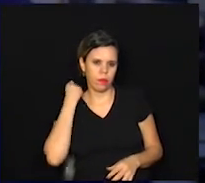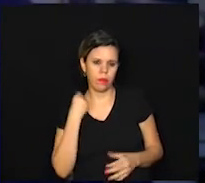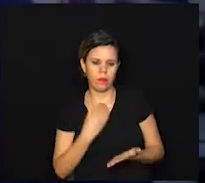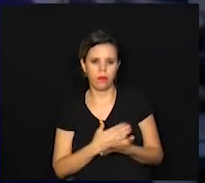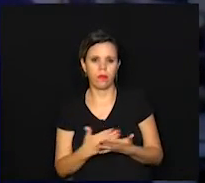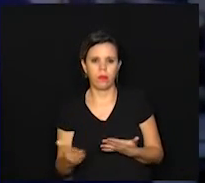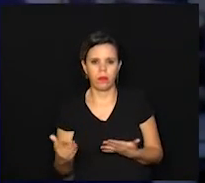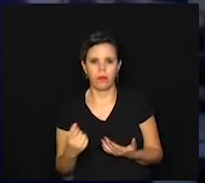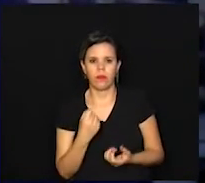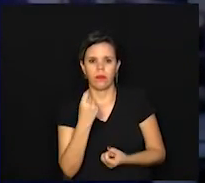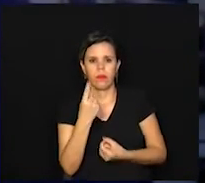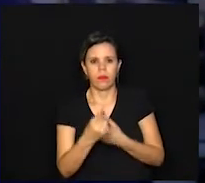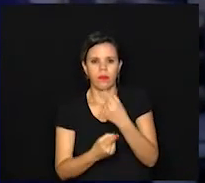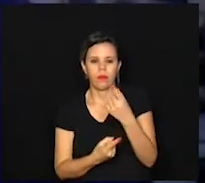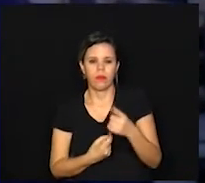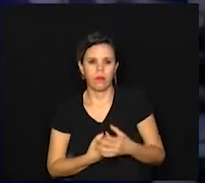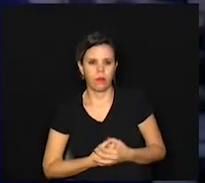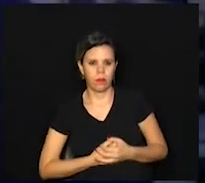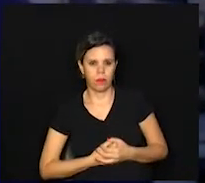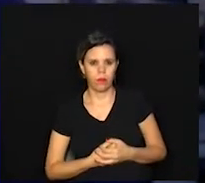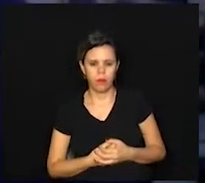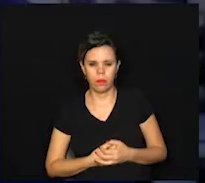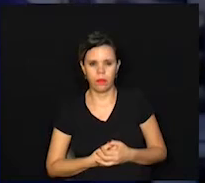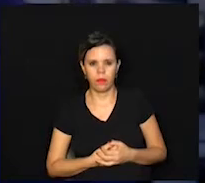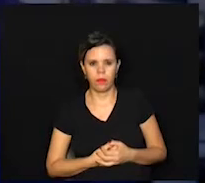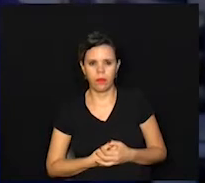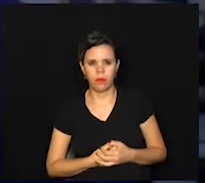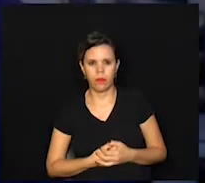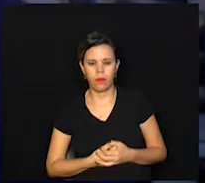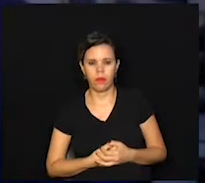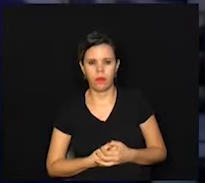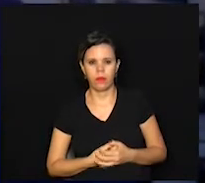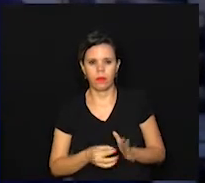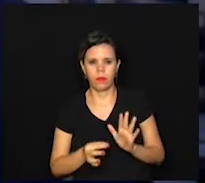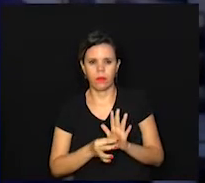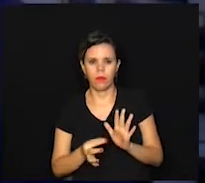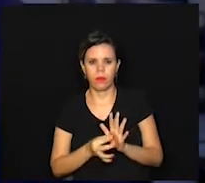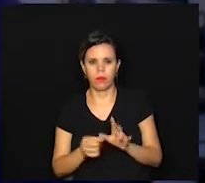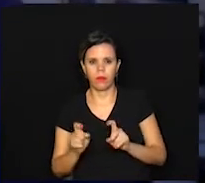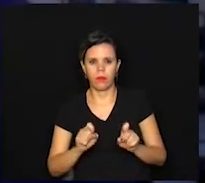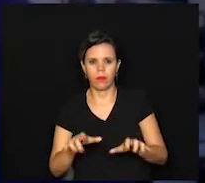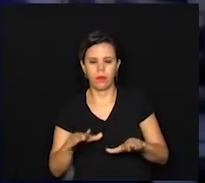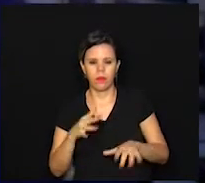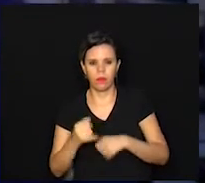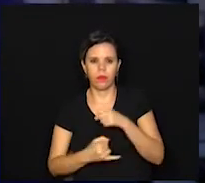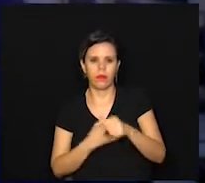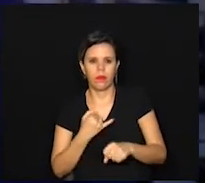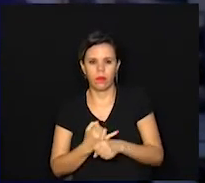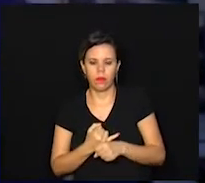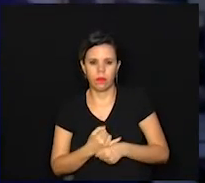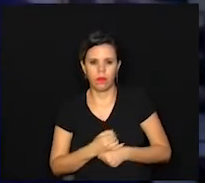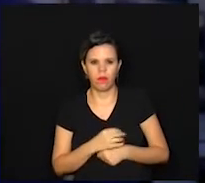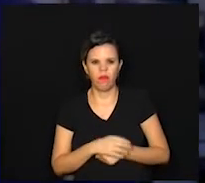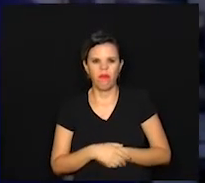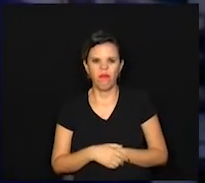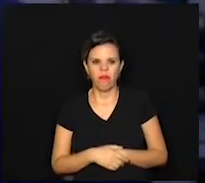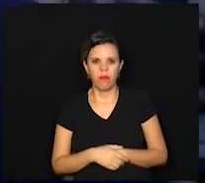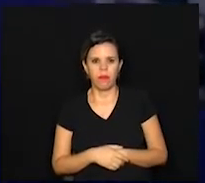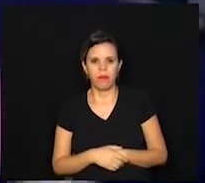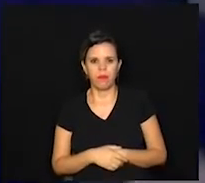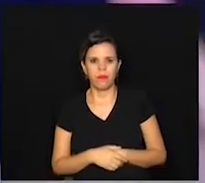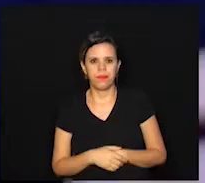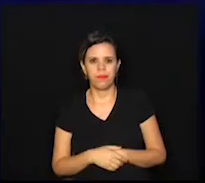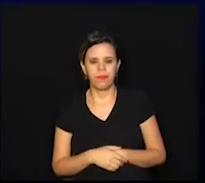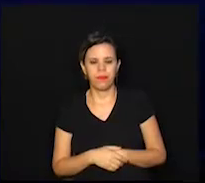Começando algum nível de oitivas, de escutas, de audiências online, né?